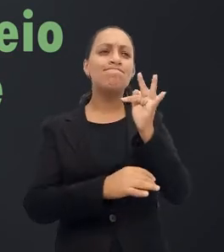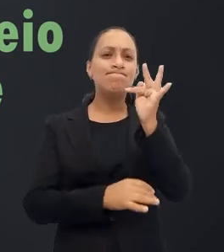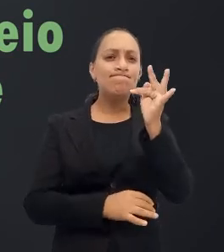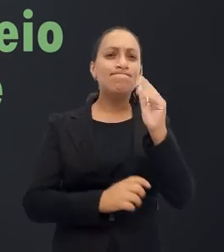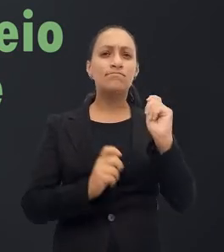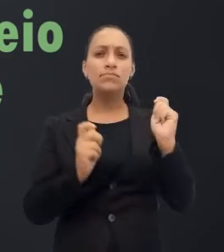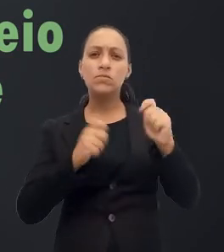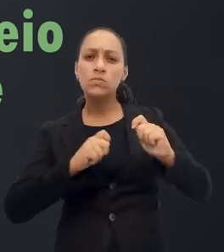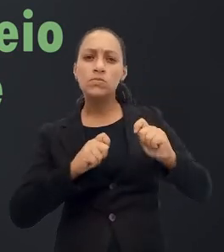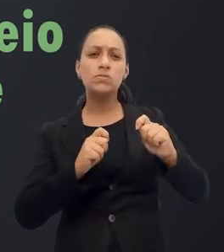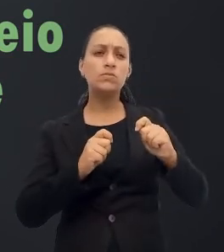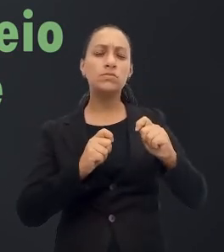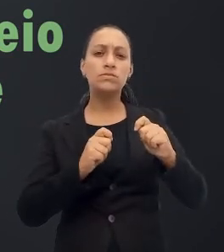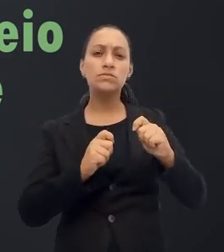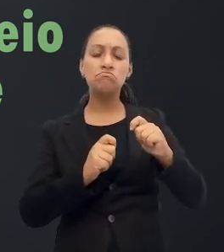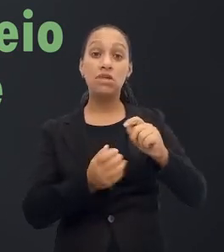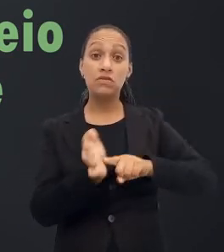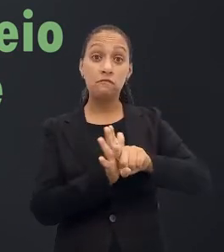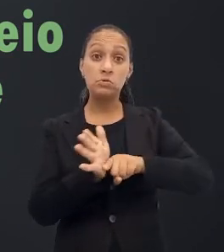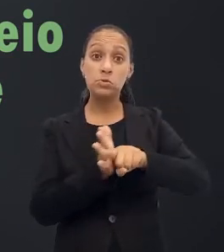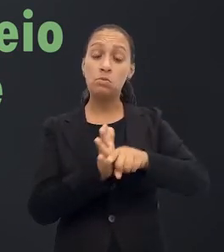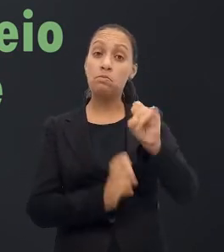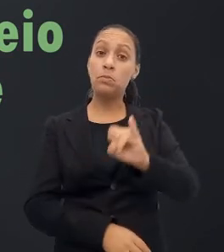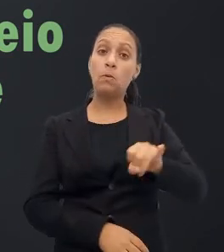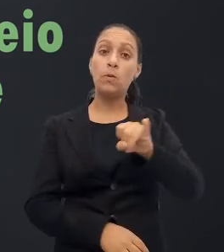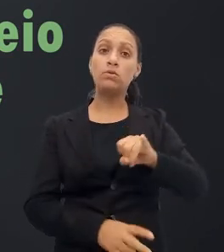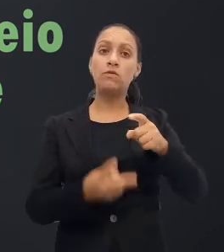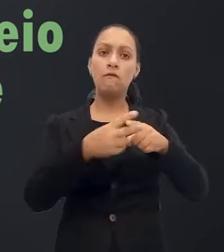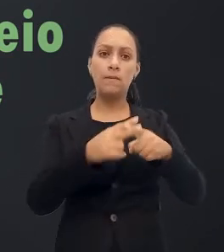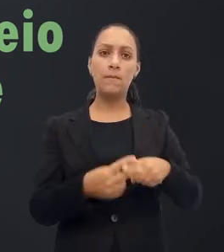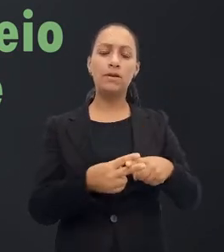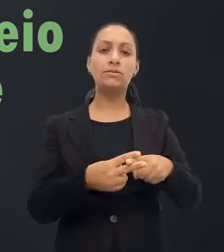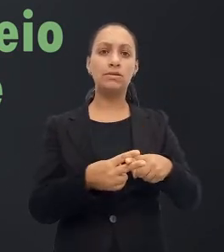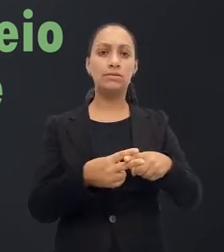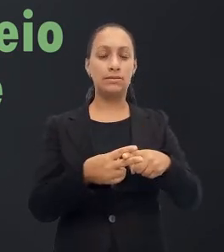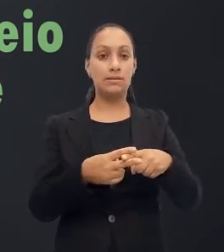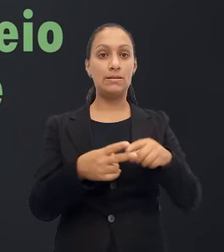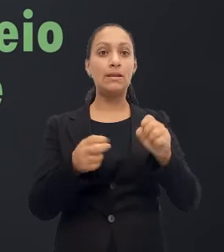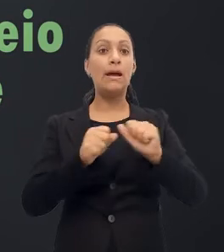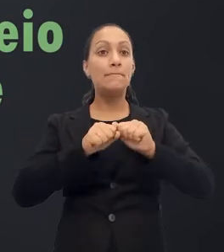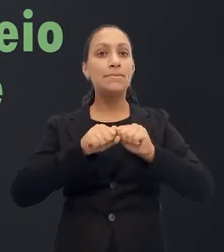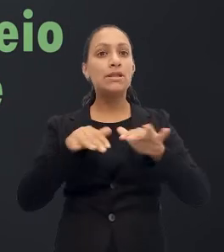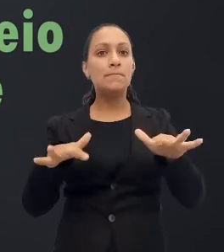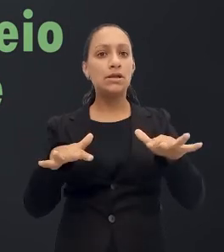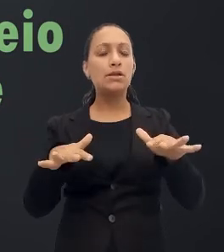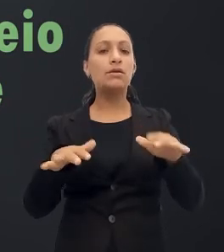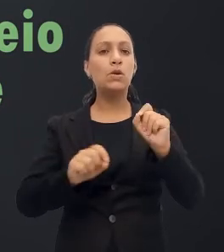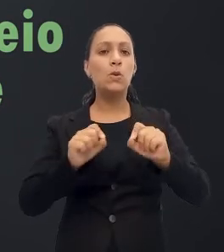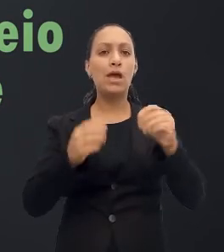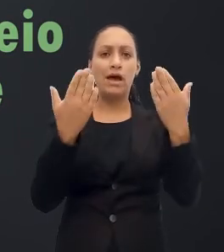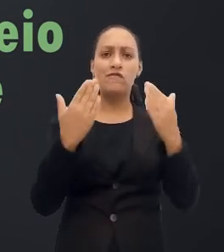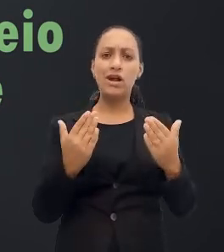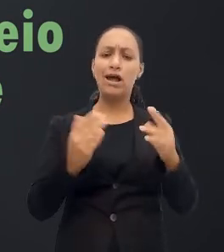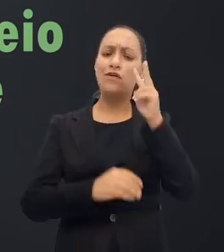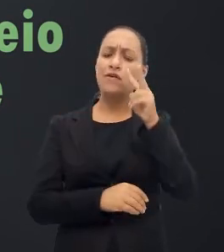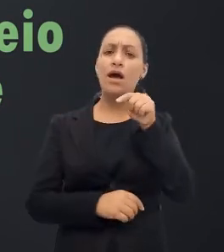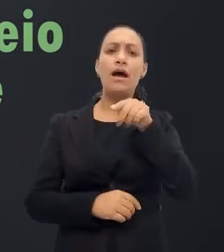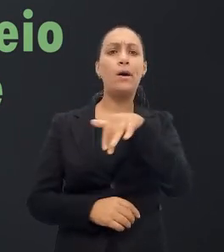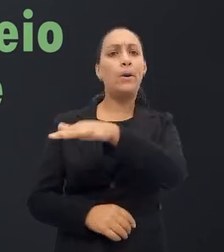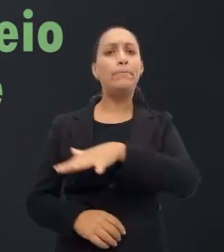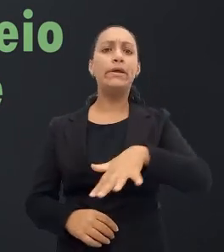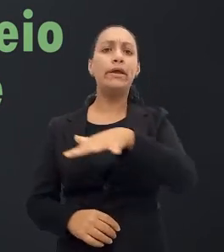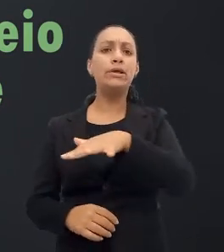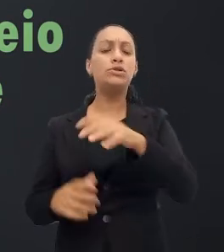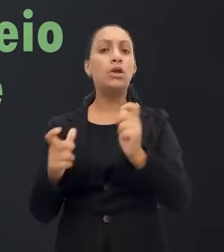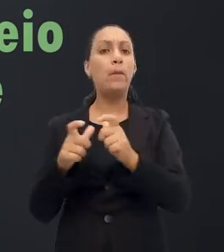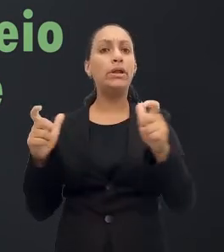se mostrado uma importante ferramenta epidemiológica, onde a gente consegue avaliar, bom, então aqui no ambiente está aumentando a